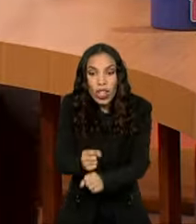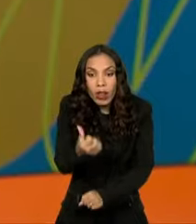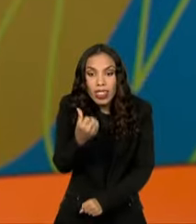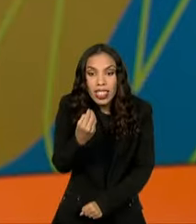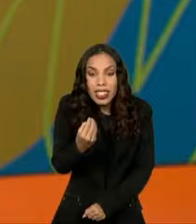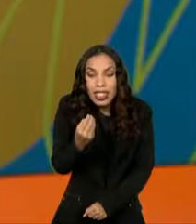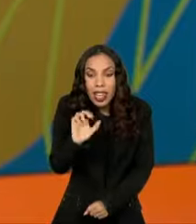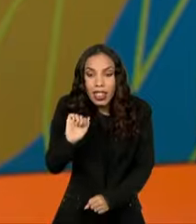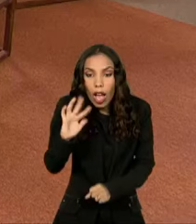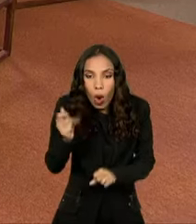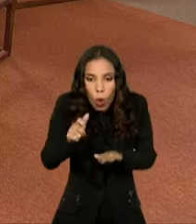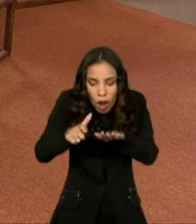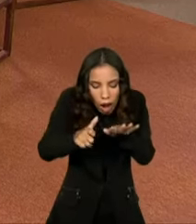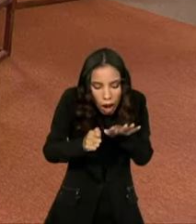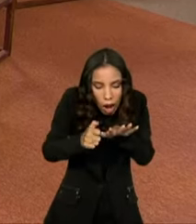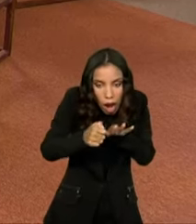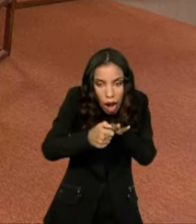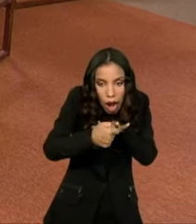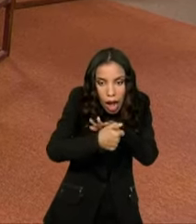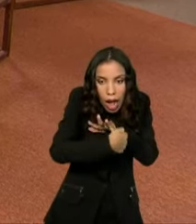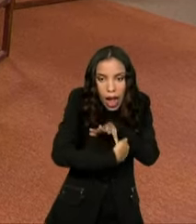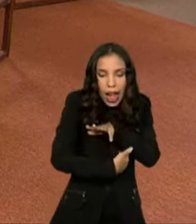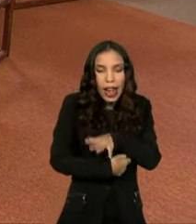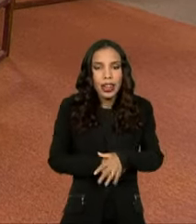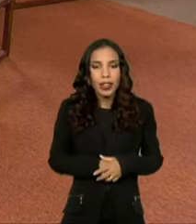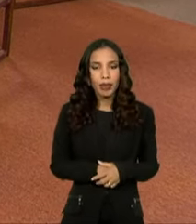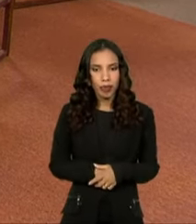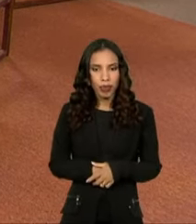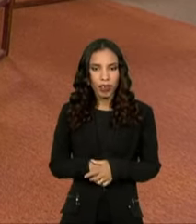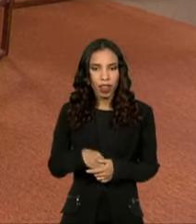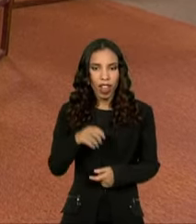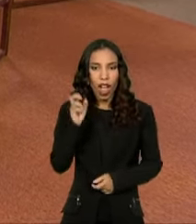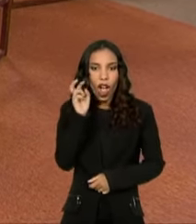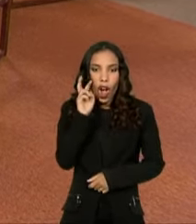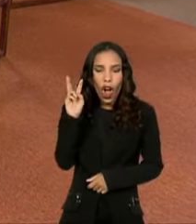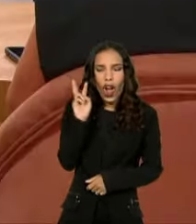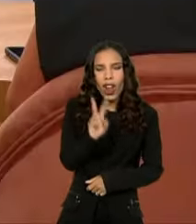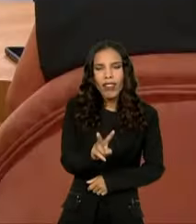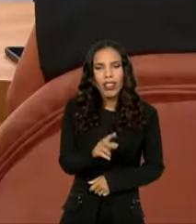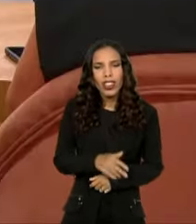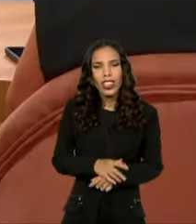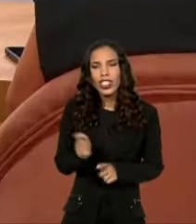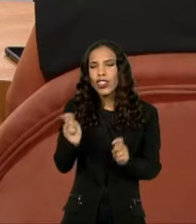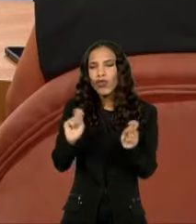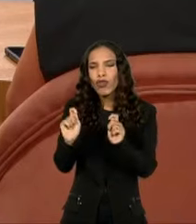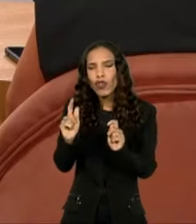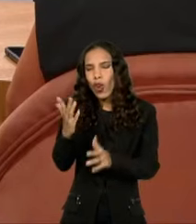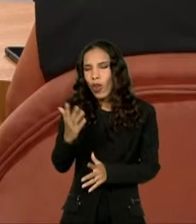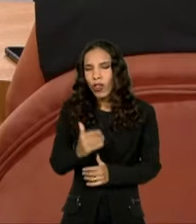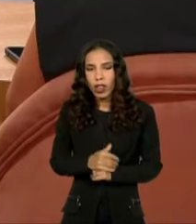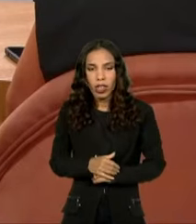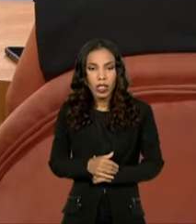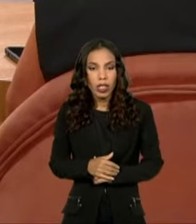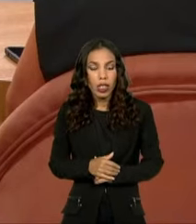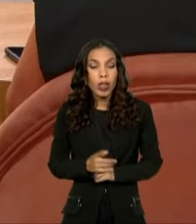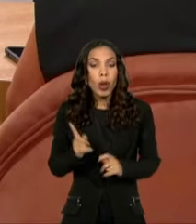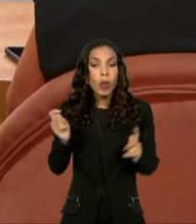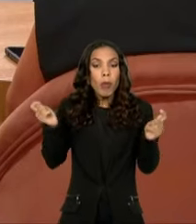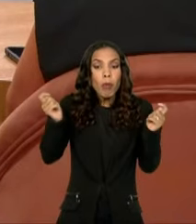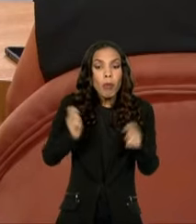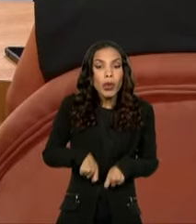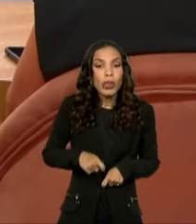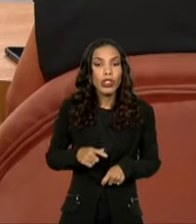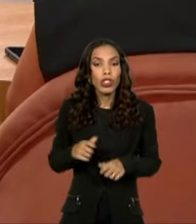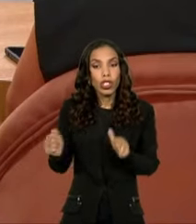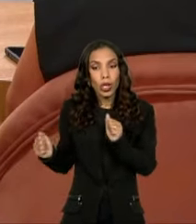acho muito fofo é que esse trabalho novo agora na França... Olha aí, já ganhou desculpas. Olha essa foto, tá demais, gente. Desculpa, Hugo, fala. Não, imagina. É porque é uma possibilidade de você